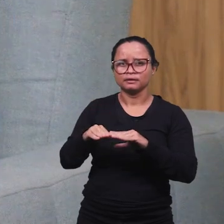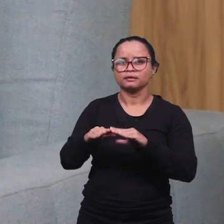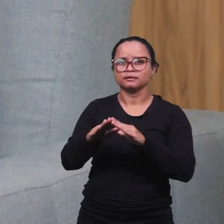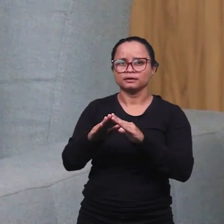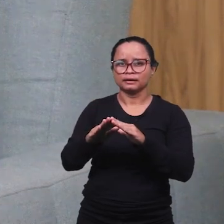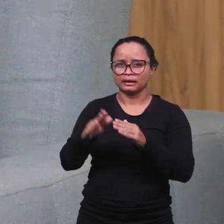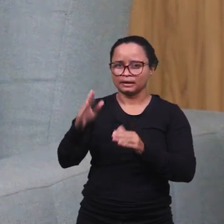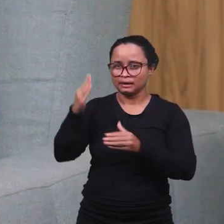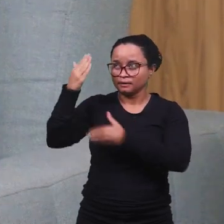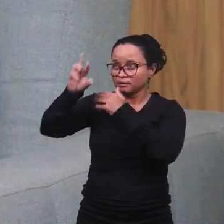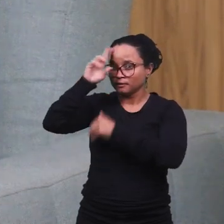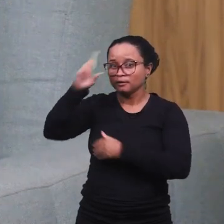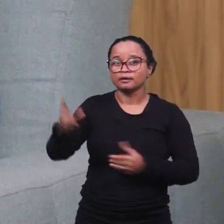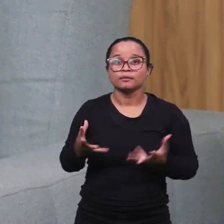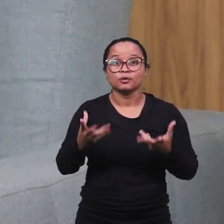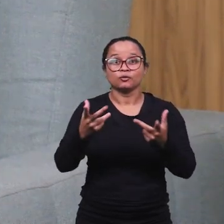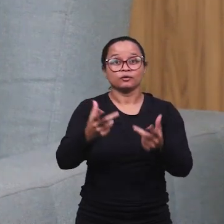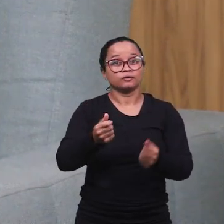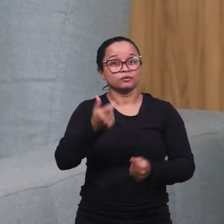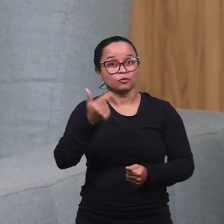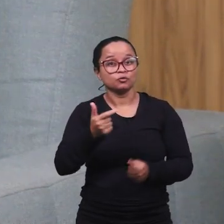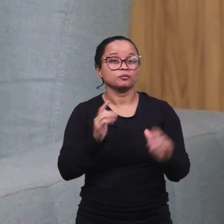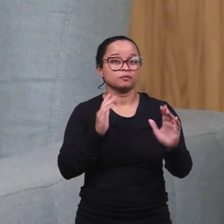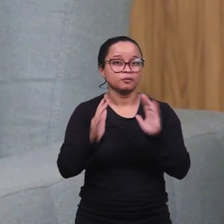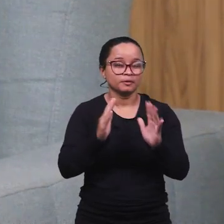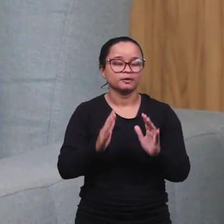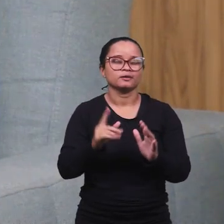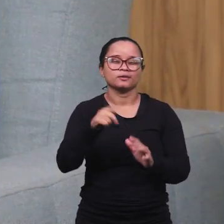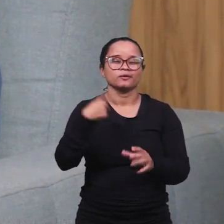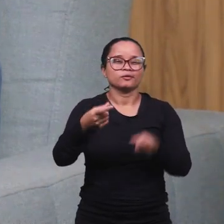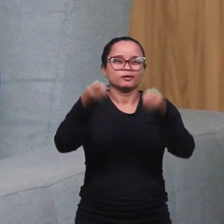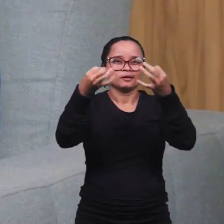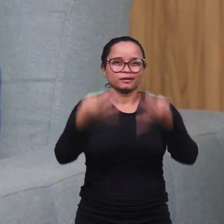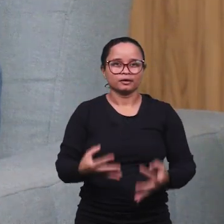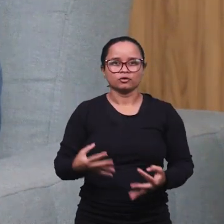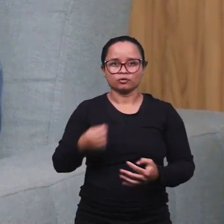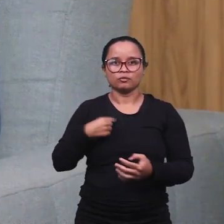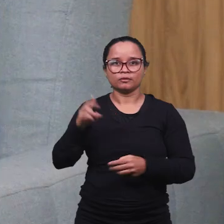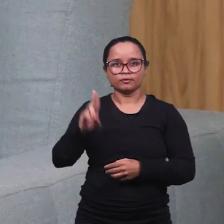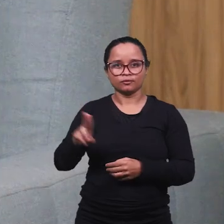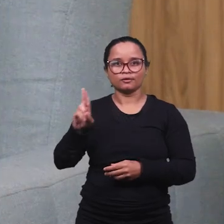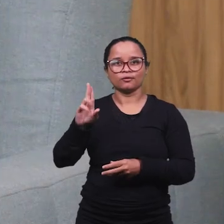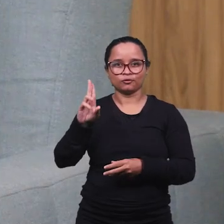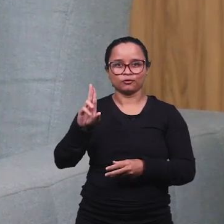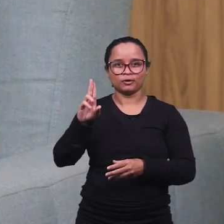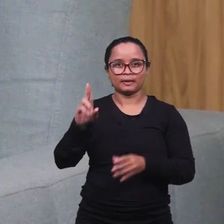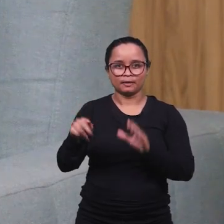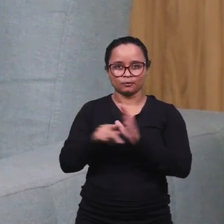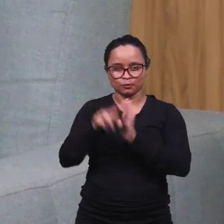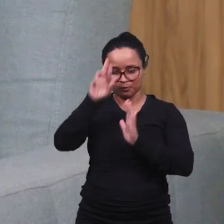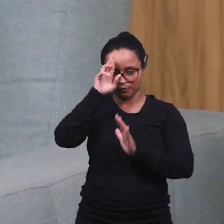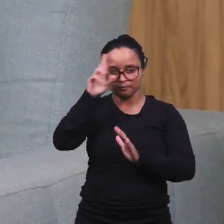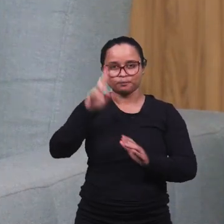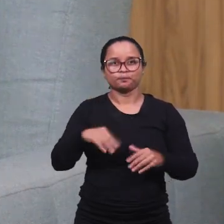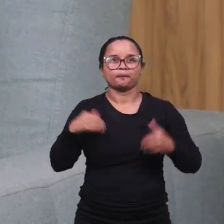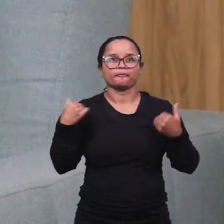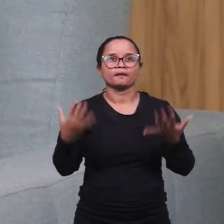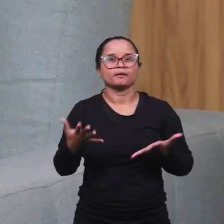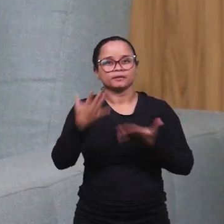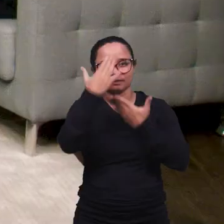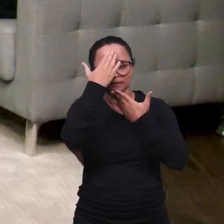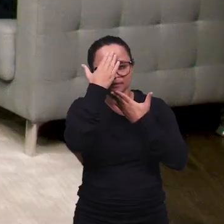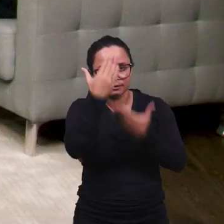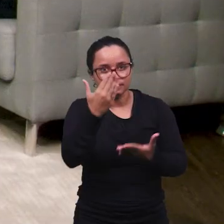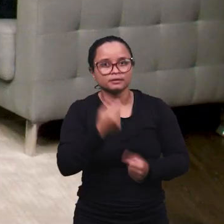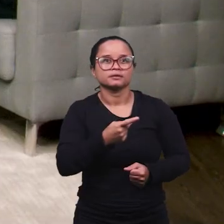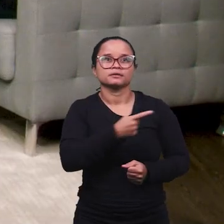rico que nós vamos ter uma segunda edição dele, onde nós vamos falar ainda mais de instrumentalidade. E queremos agradecer aqui